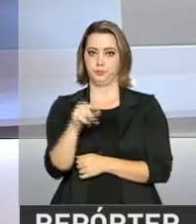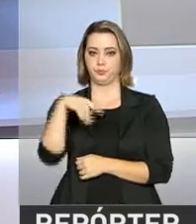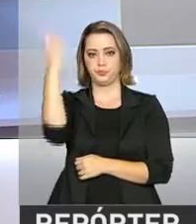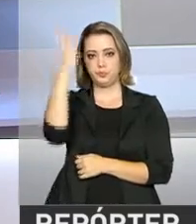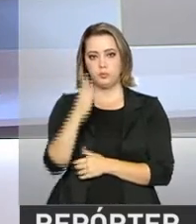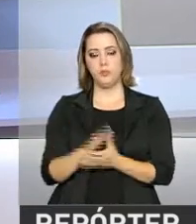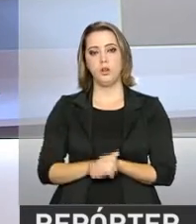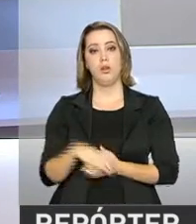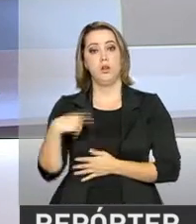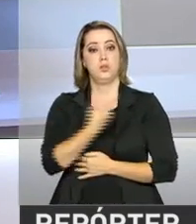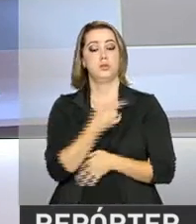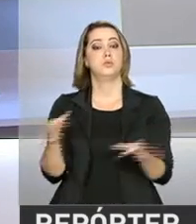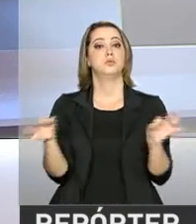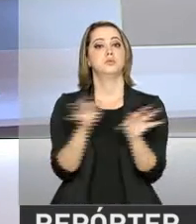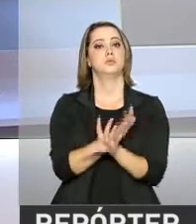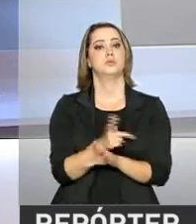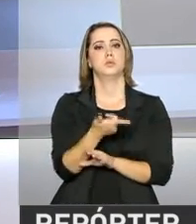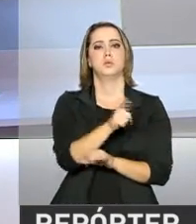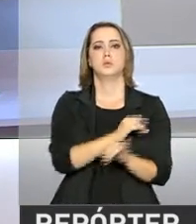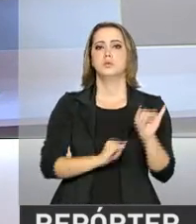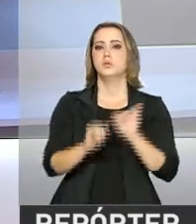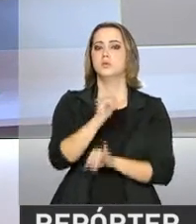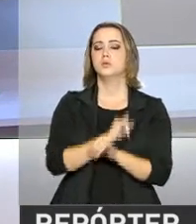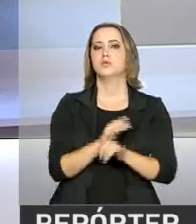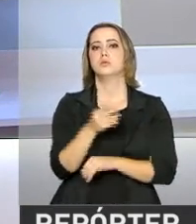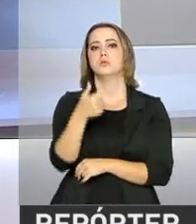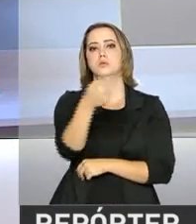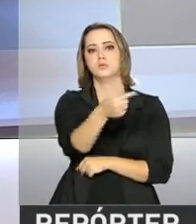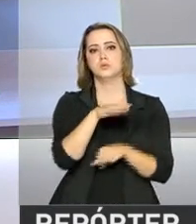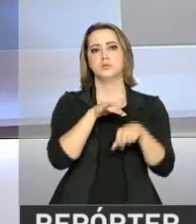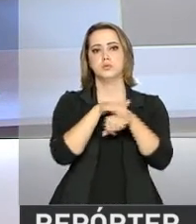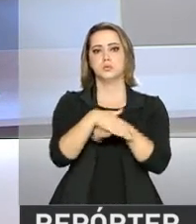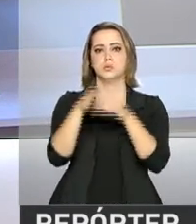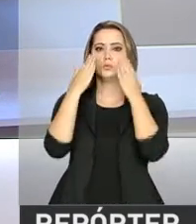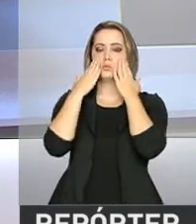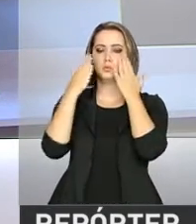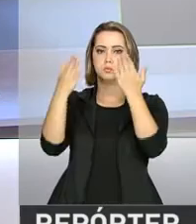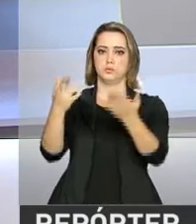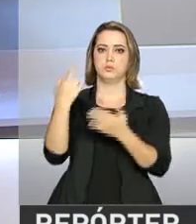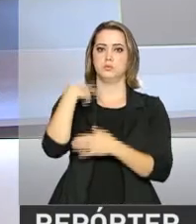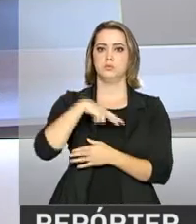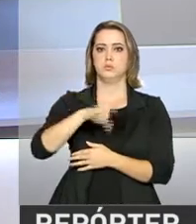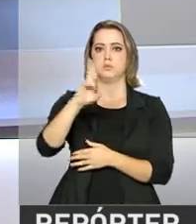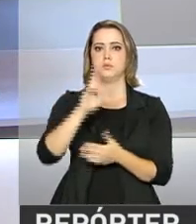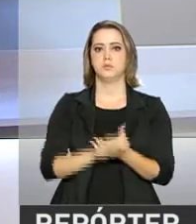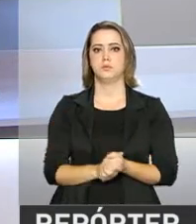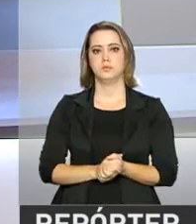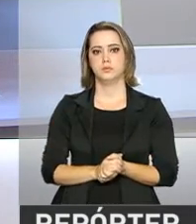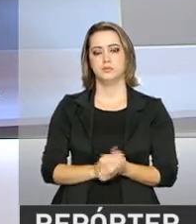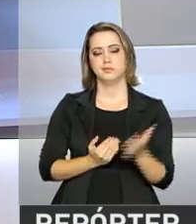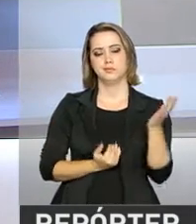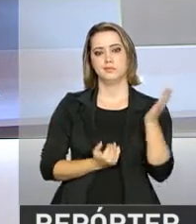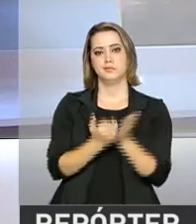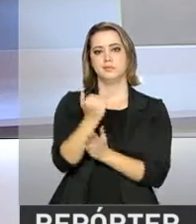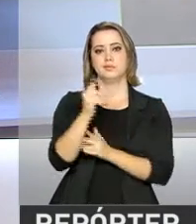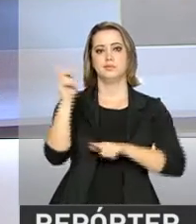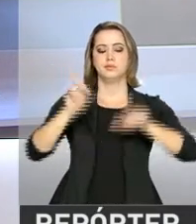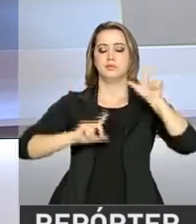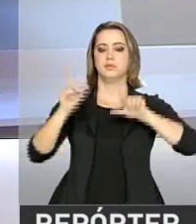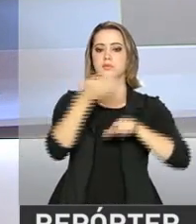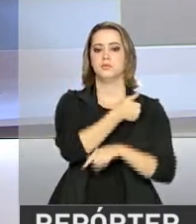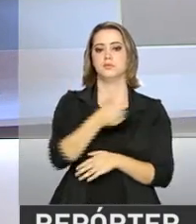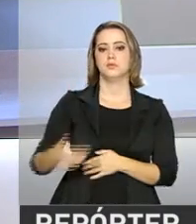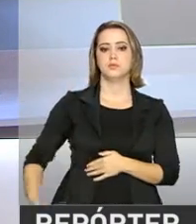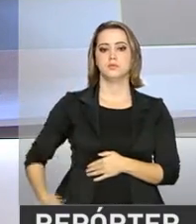podemos voltar a qualquer momento com mais informações ou a sete da noite na próxima edição do repórter nbr continue com a gente